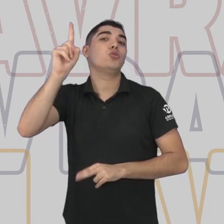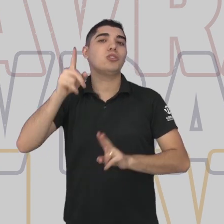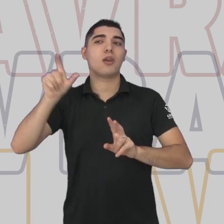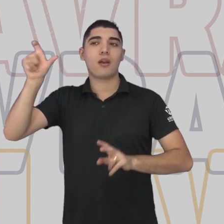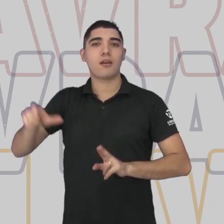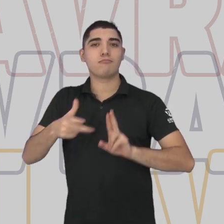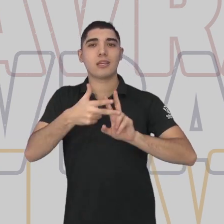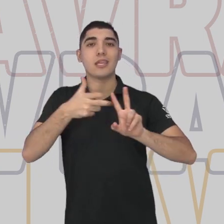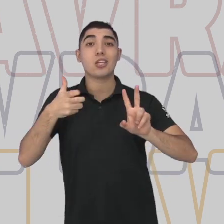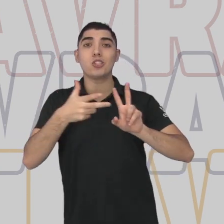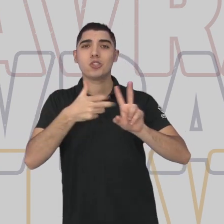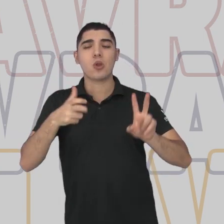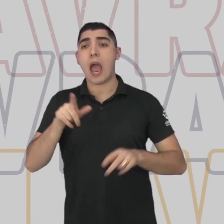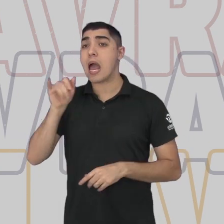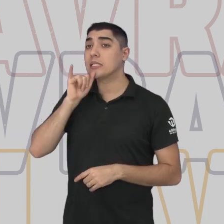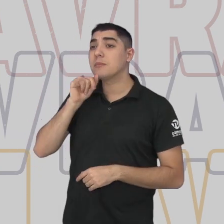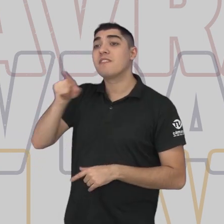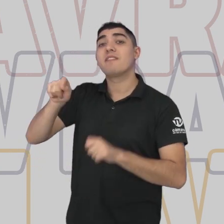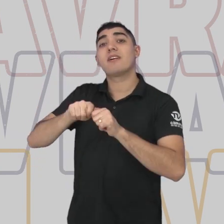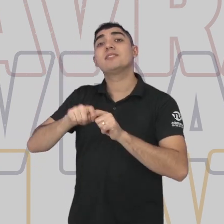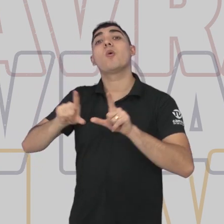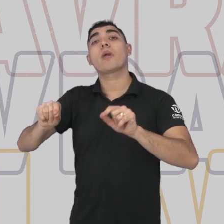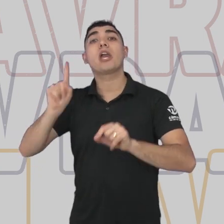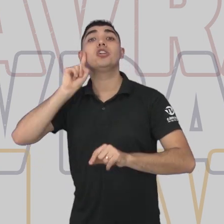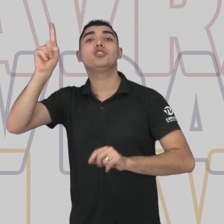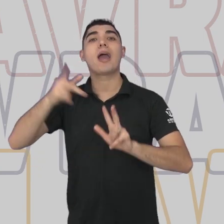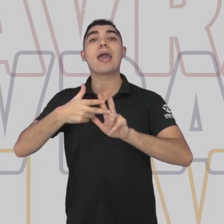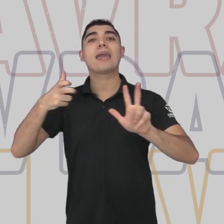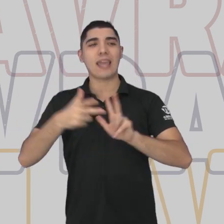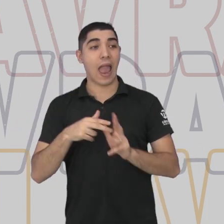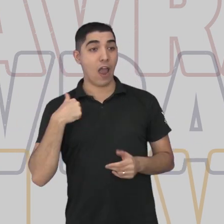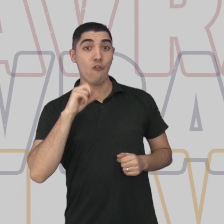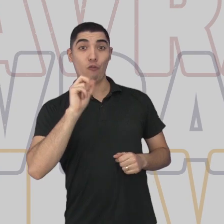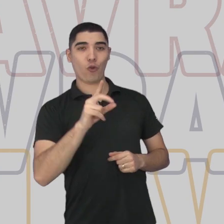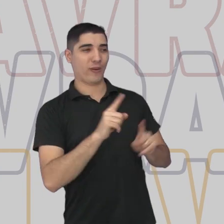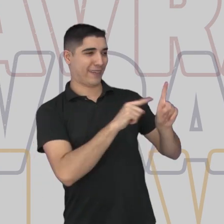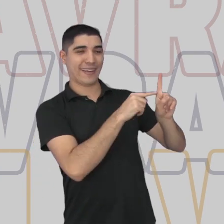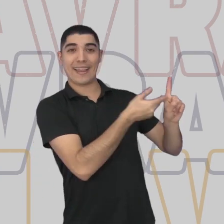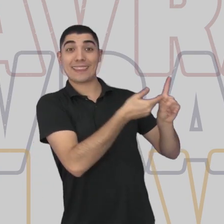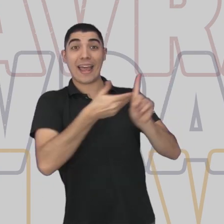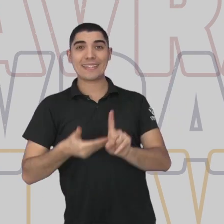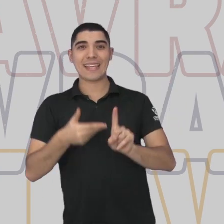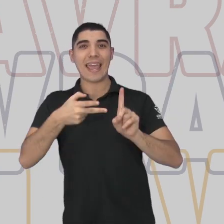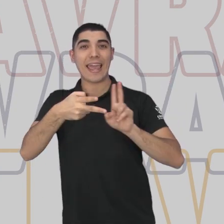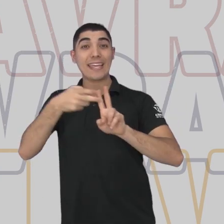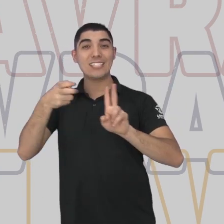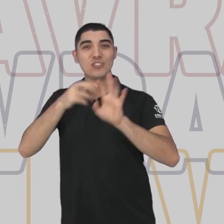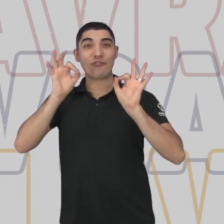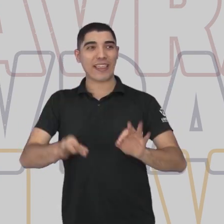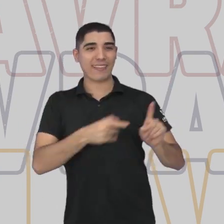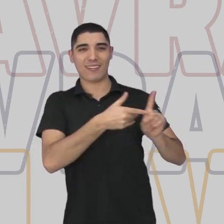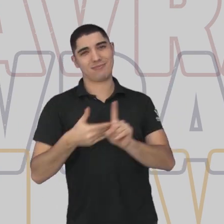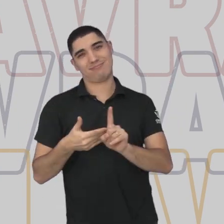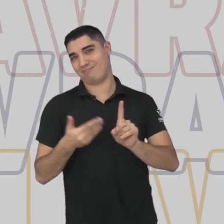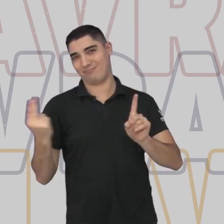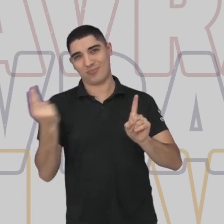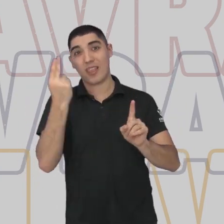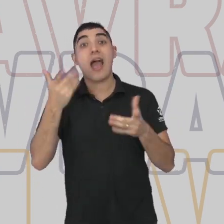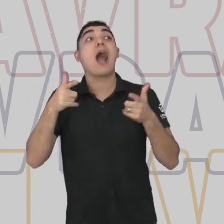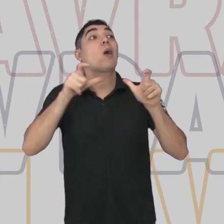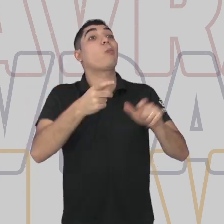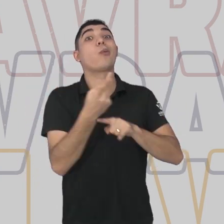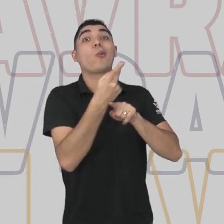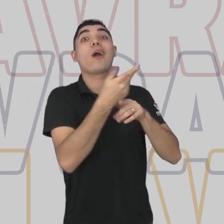Dia do Índio, né? E aí eles falam, o que você vai fazer no Dia do Índio? Né? Eu vou trazer um índio de verdade na escola,